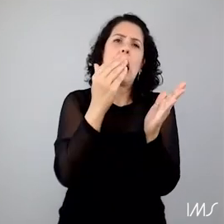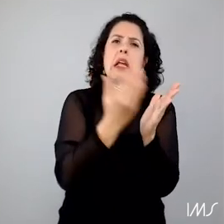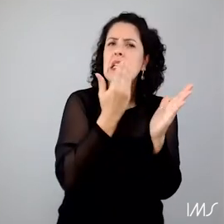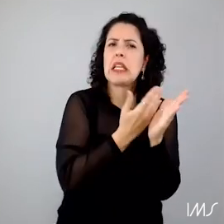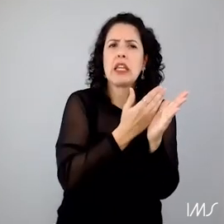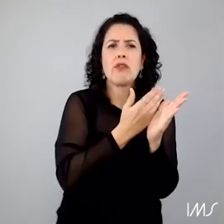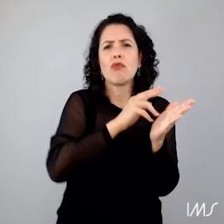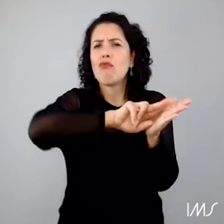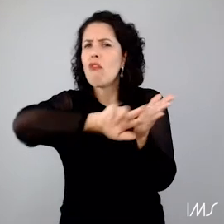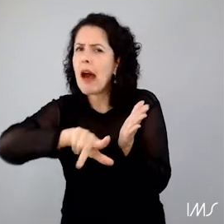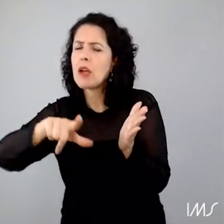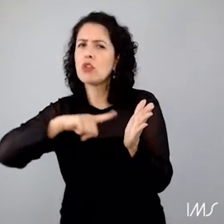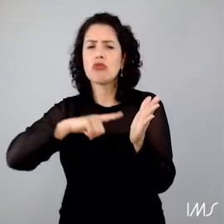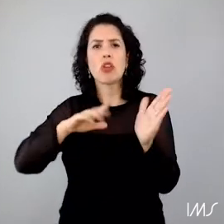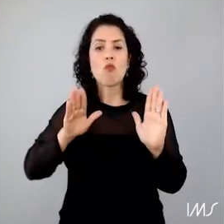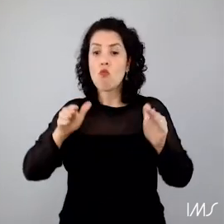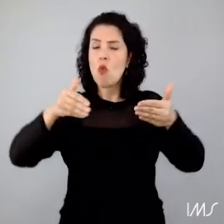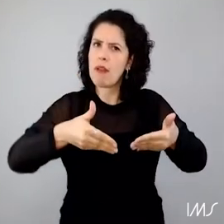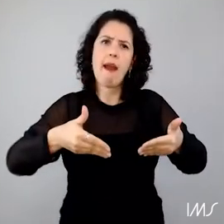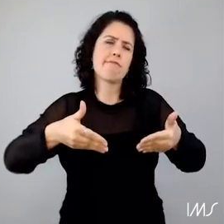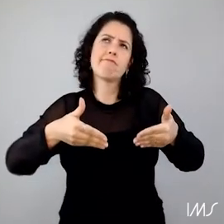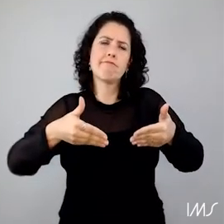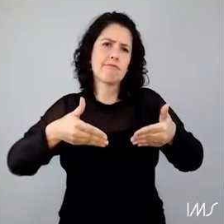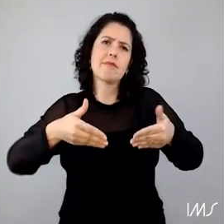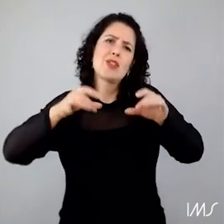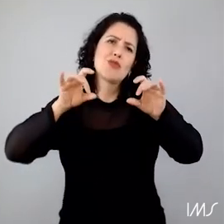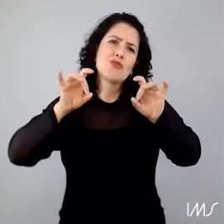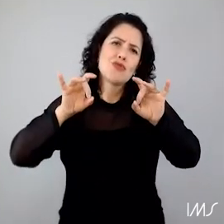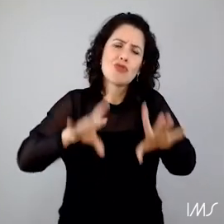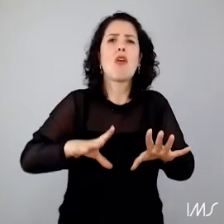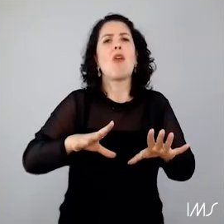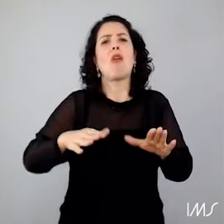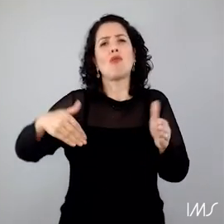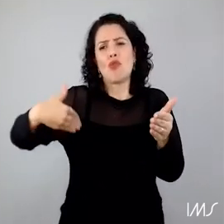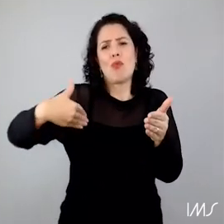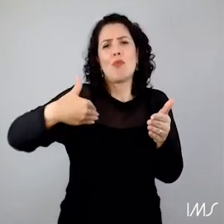por processos de canonização